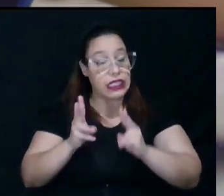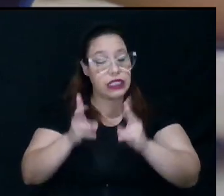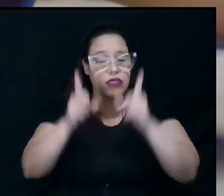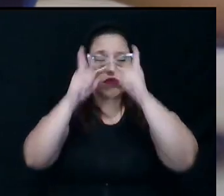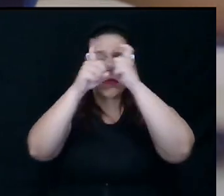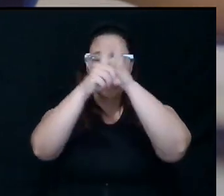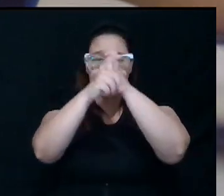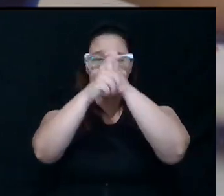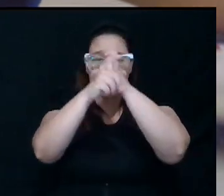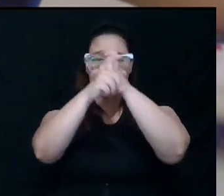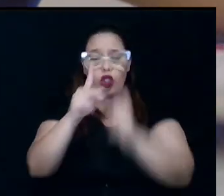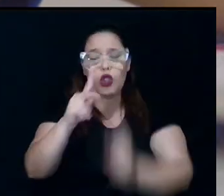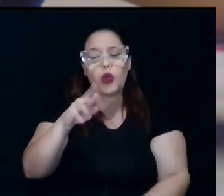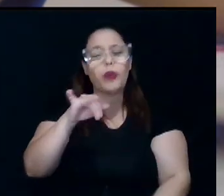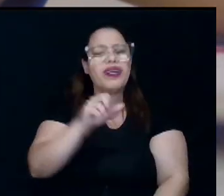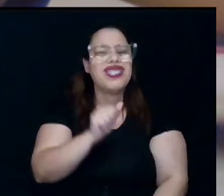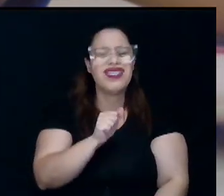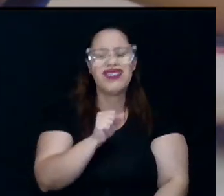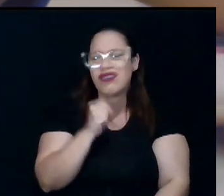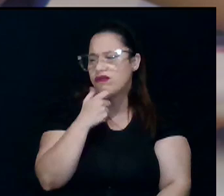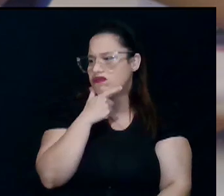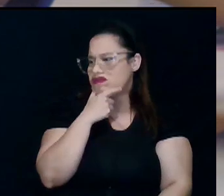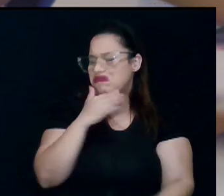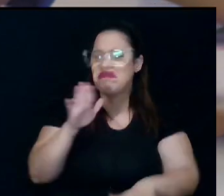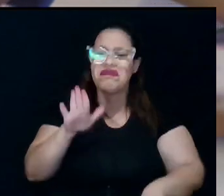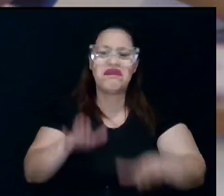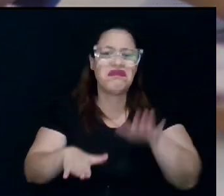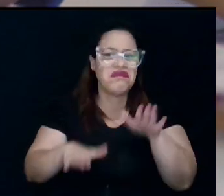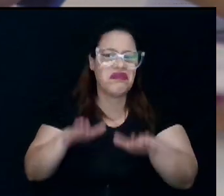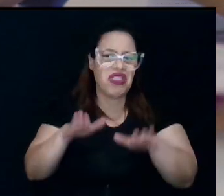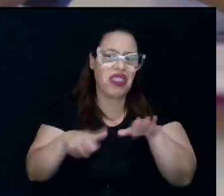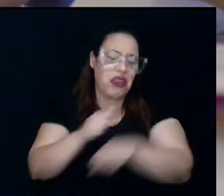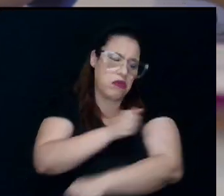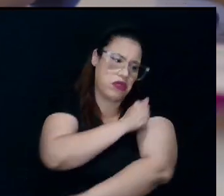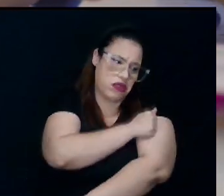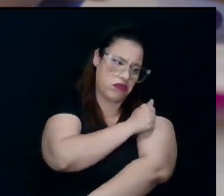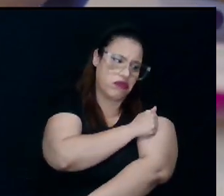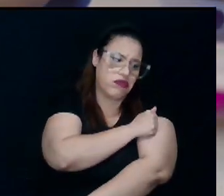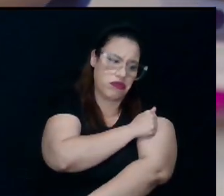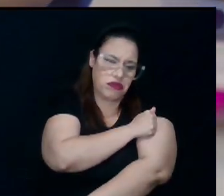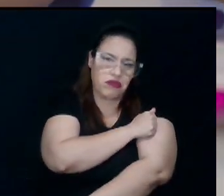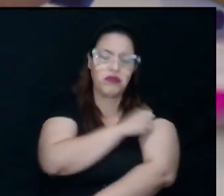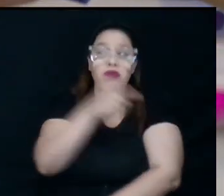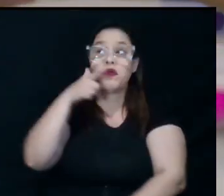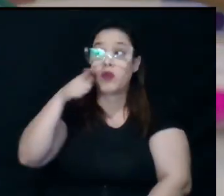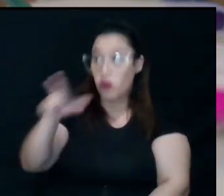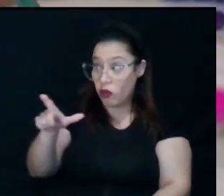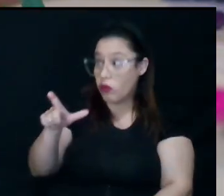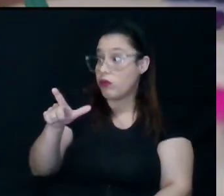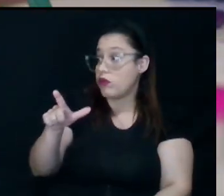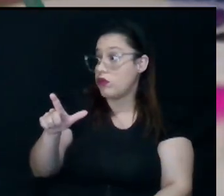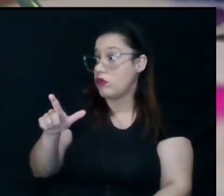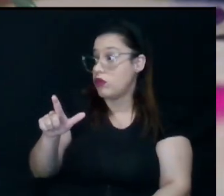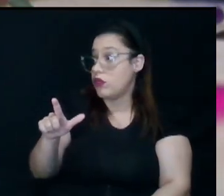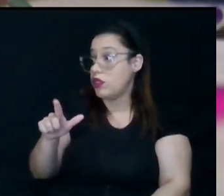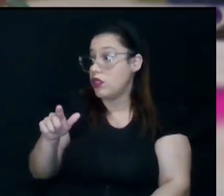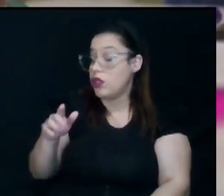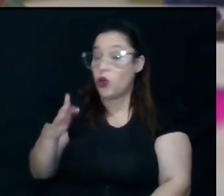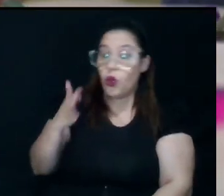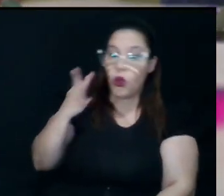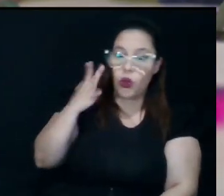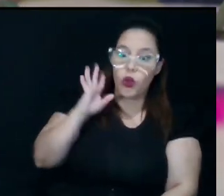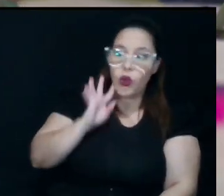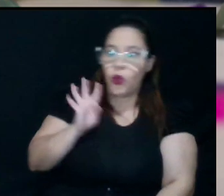humanas. Então, depende muito do aluno. Agora, quando a gente consegue fazer algo ser mais interessante, mais motivador,